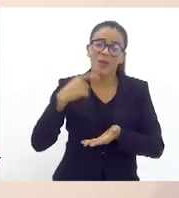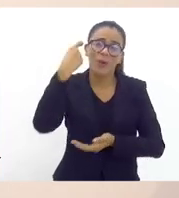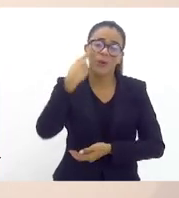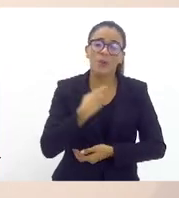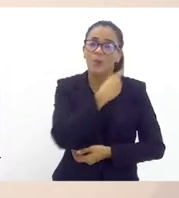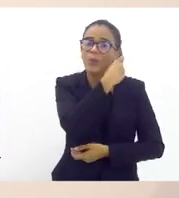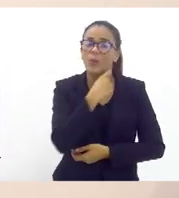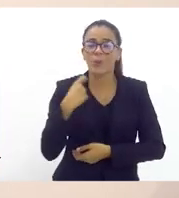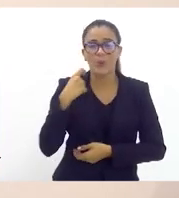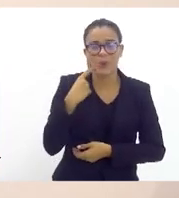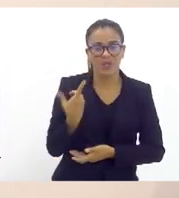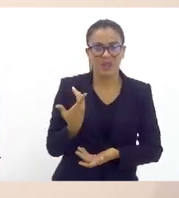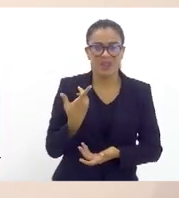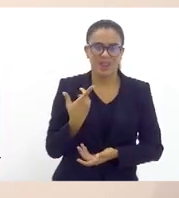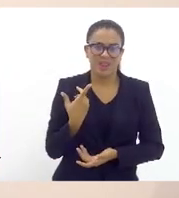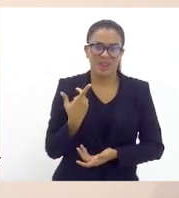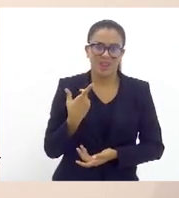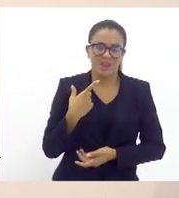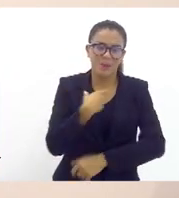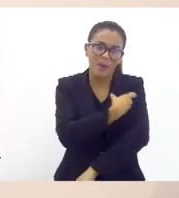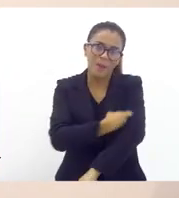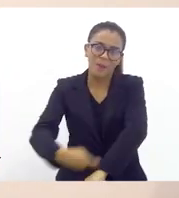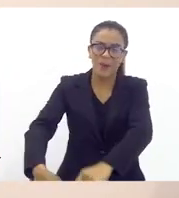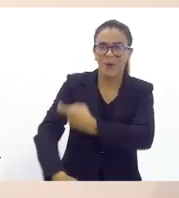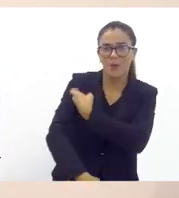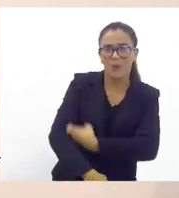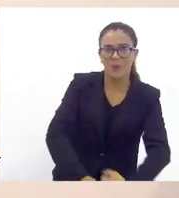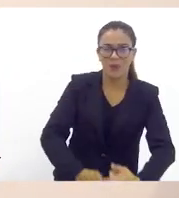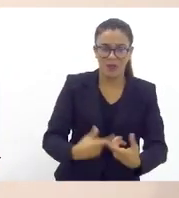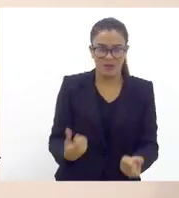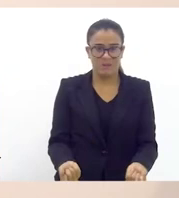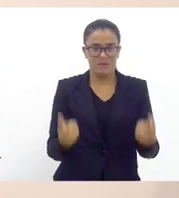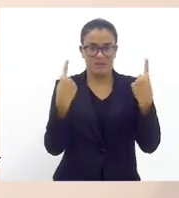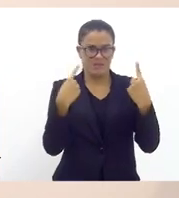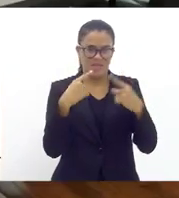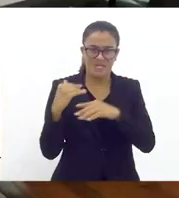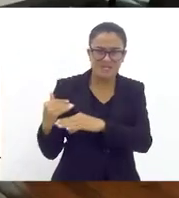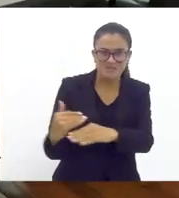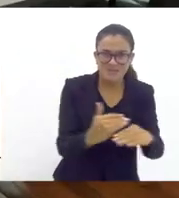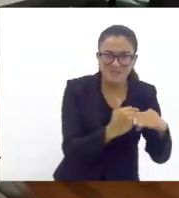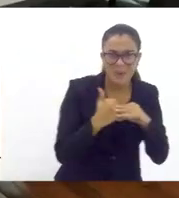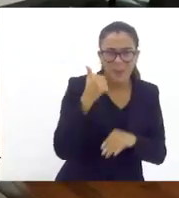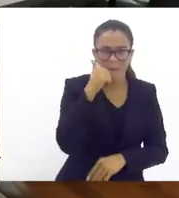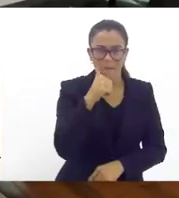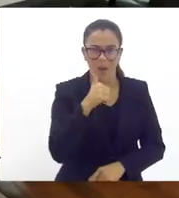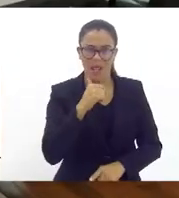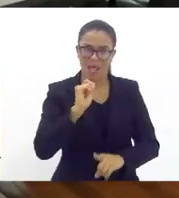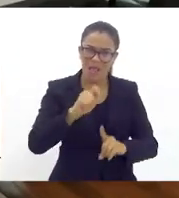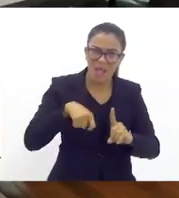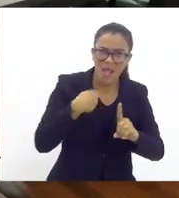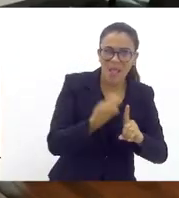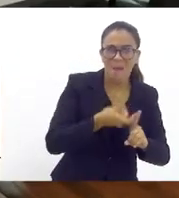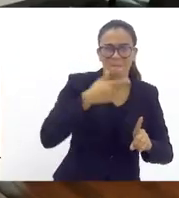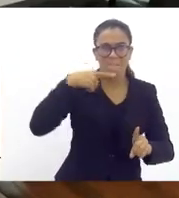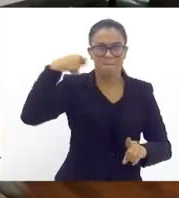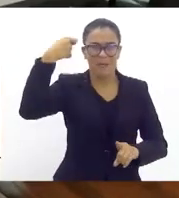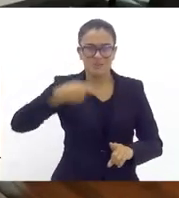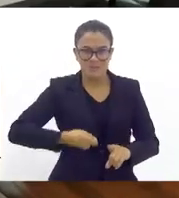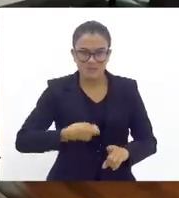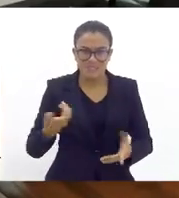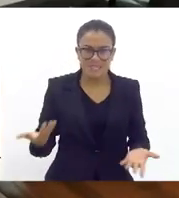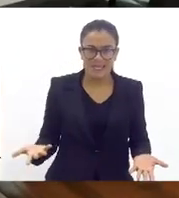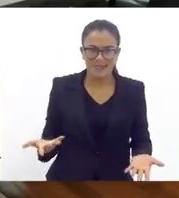barbear para remover os pelos do braço. Então, assim, esse padrão de mulheridade, masculinidade, cisgeneridade